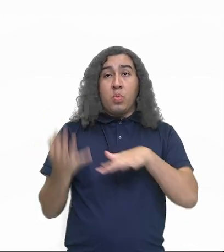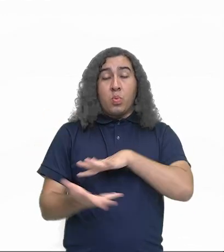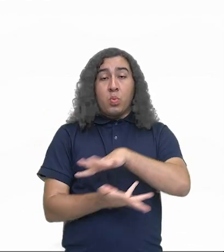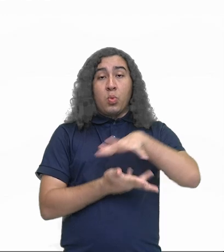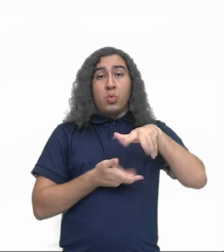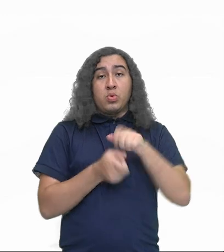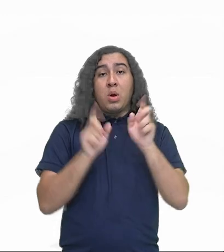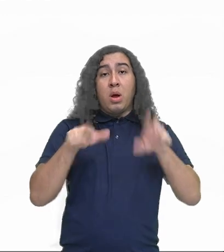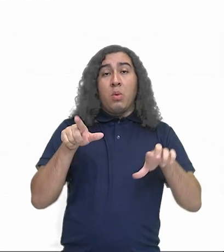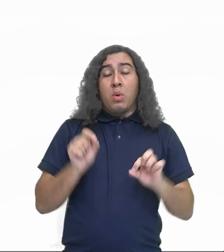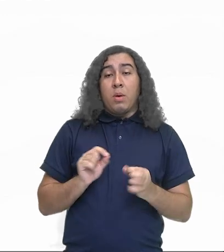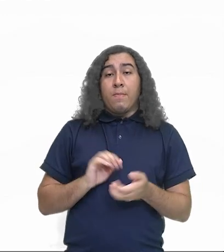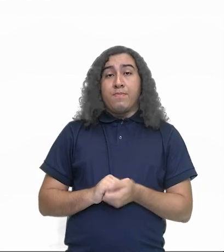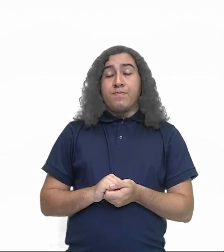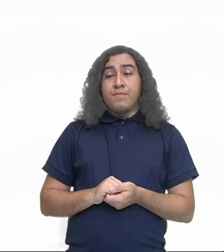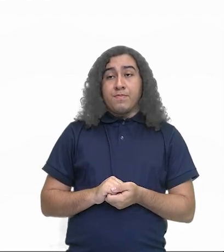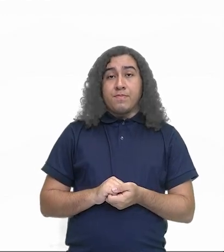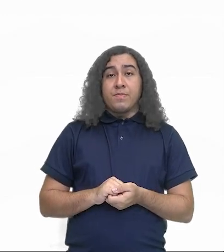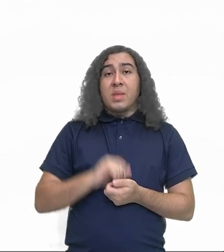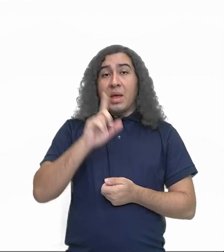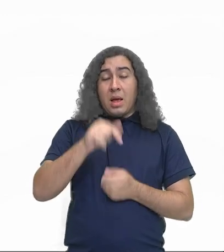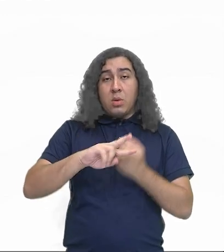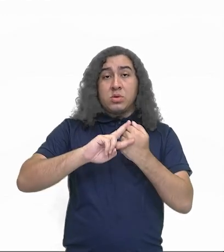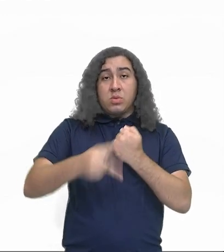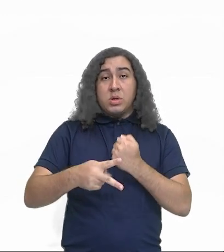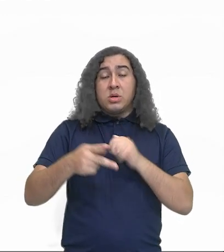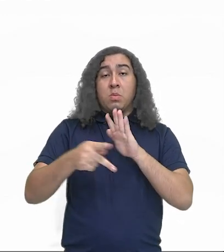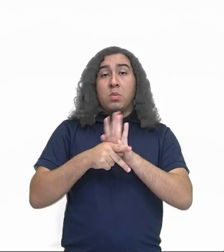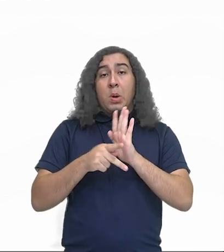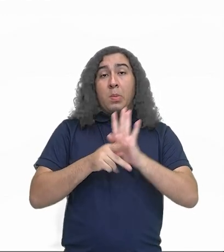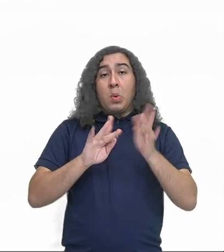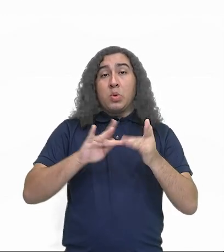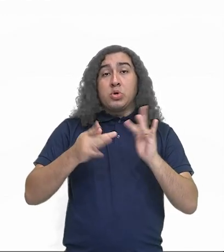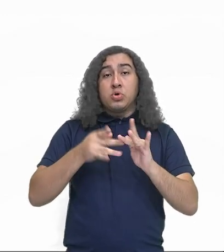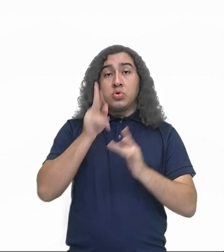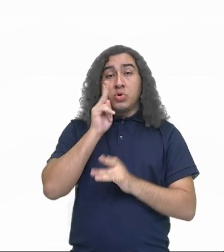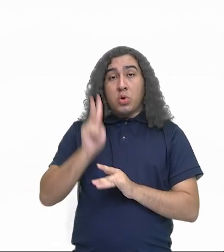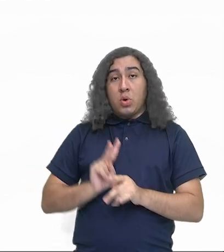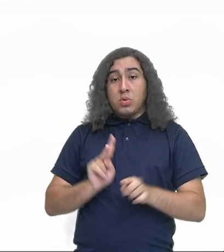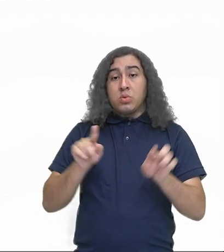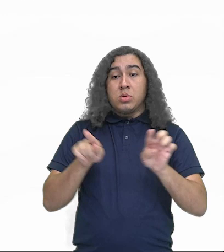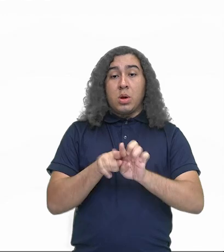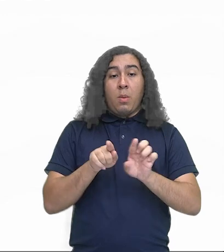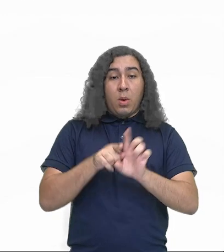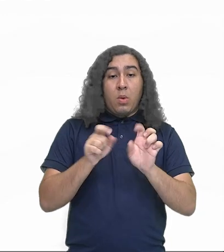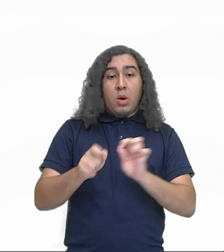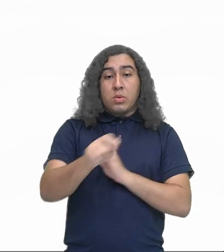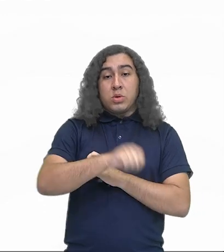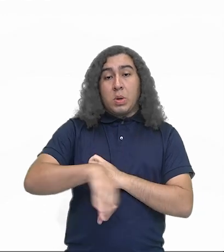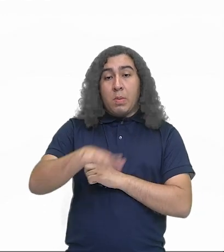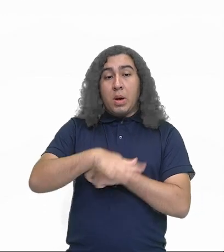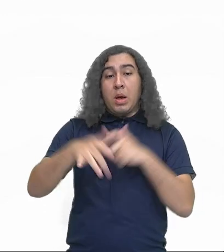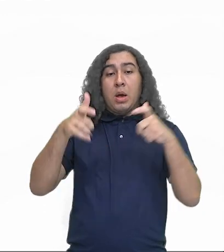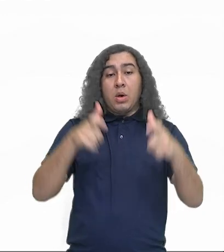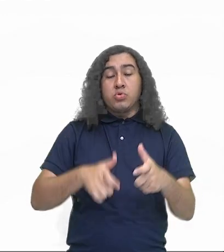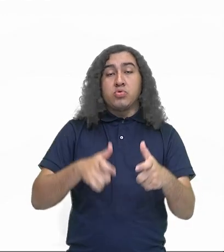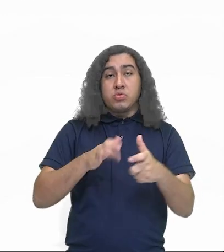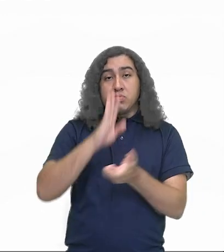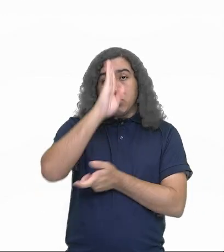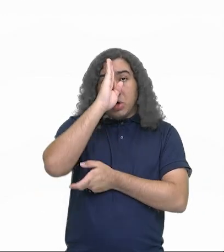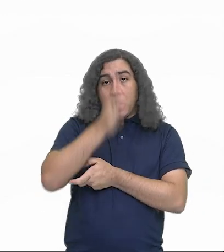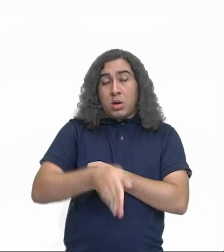são produtos tanto do contexto histórico em que se situam, quanto do ambiente